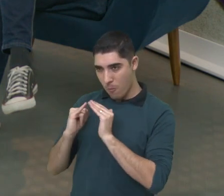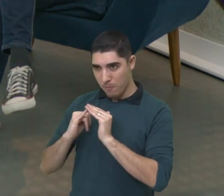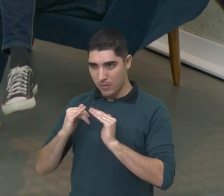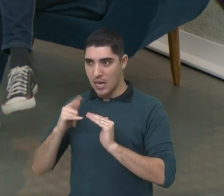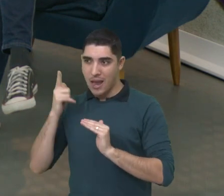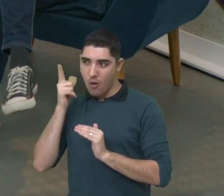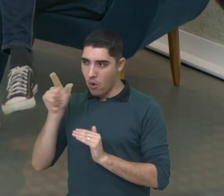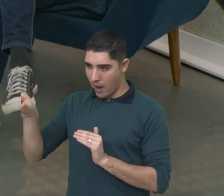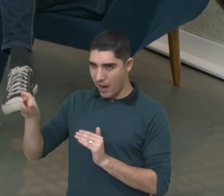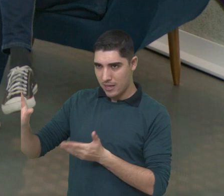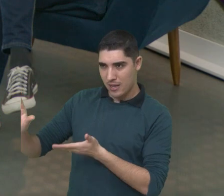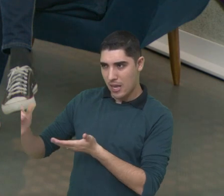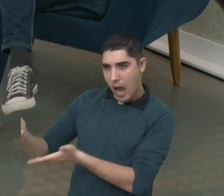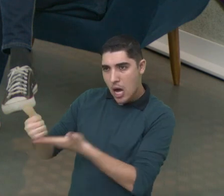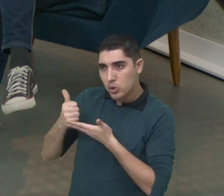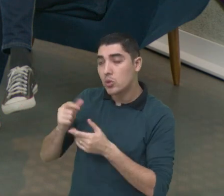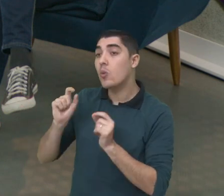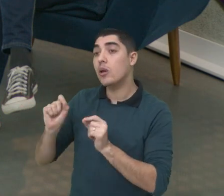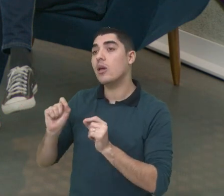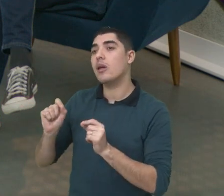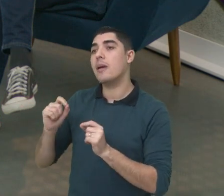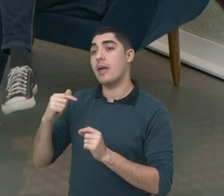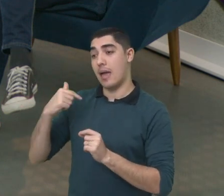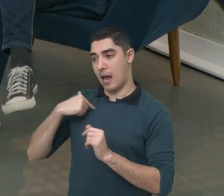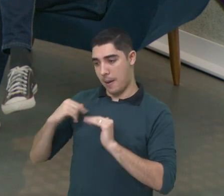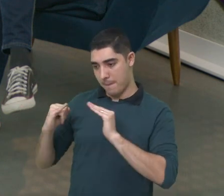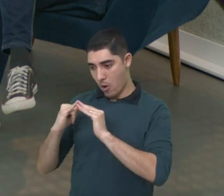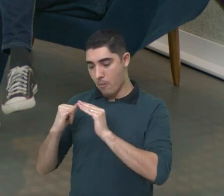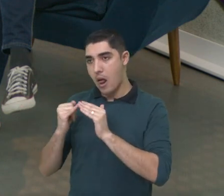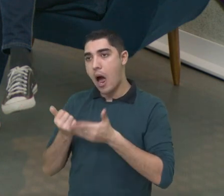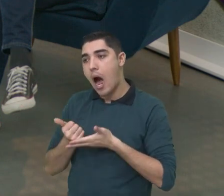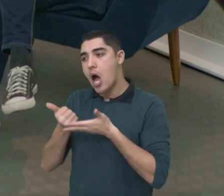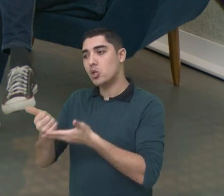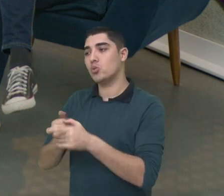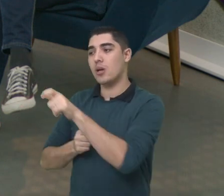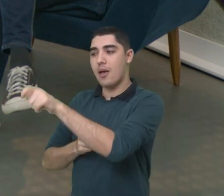imobiliária, ela ampara o corretor de imóvel. Né?